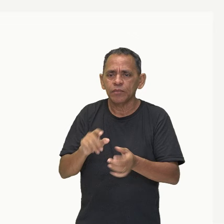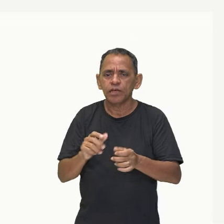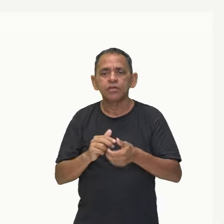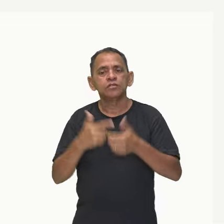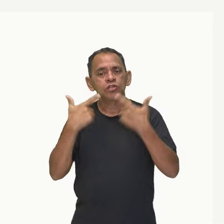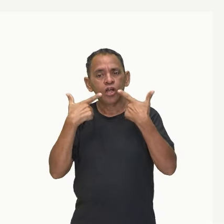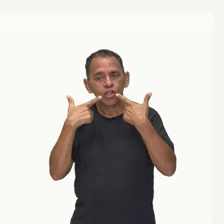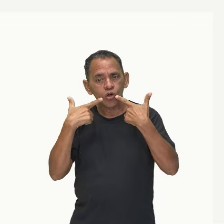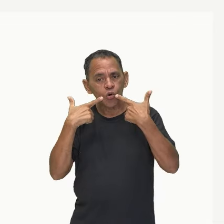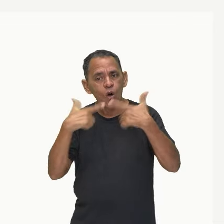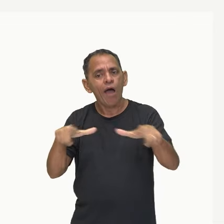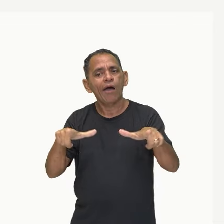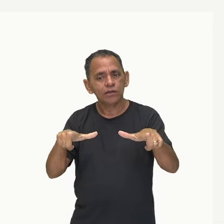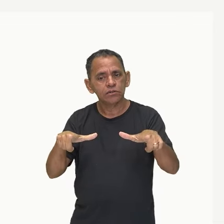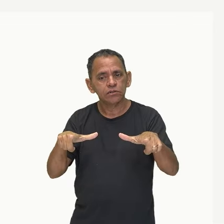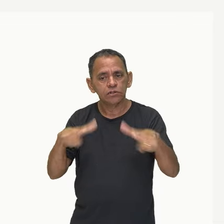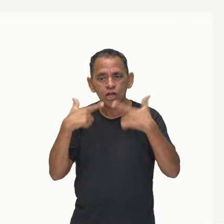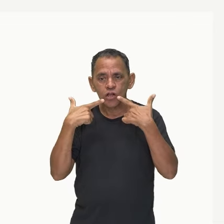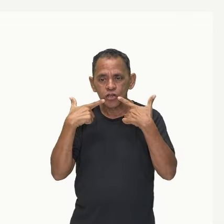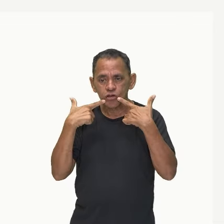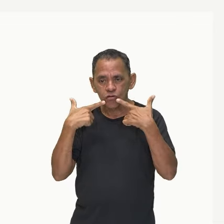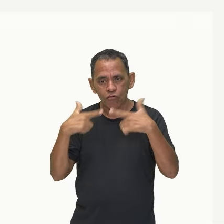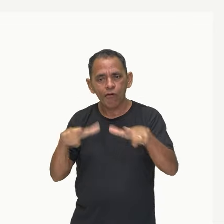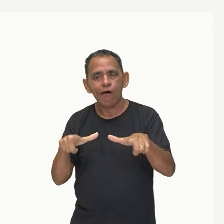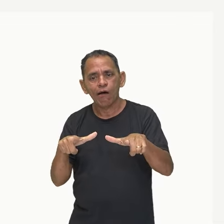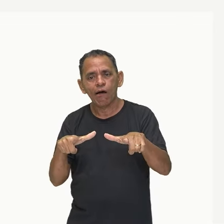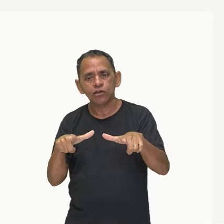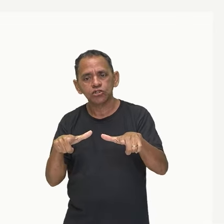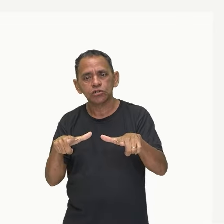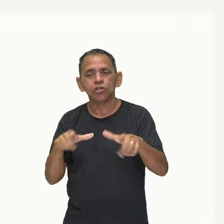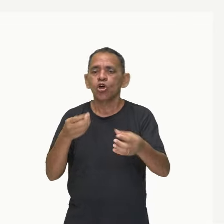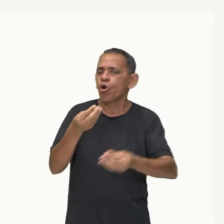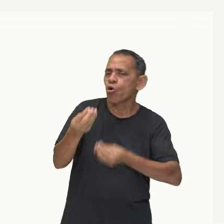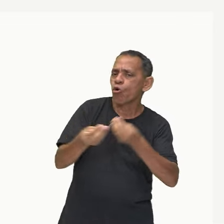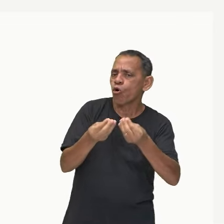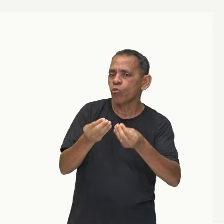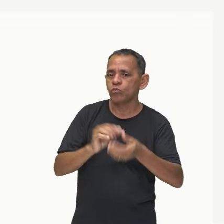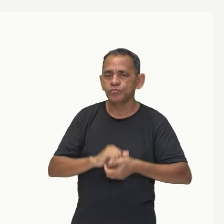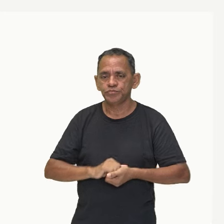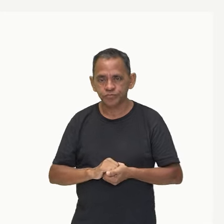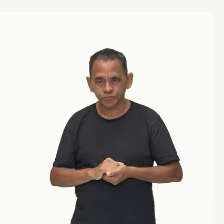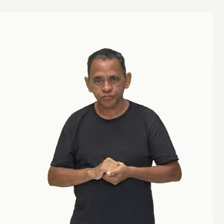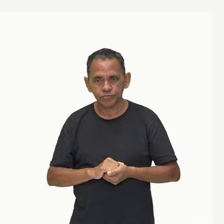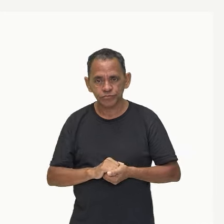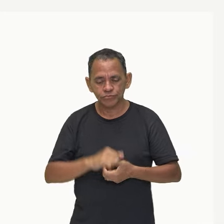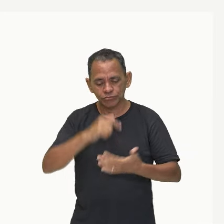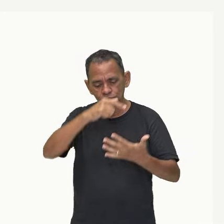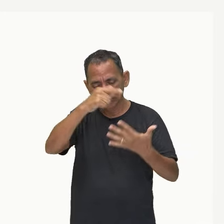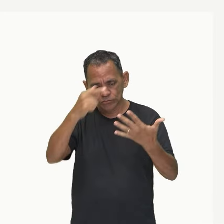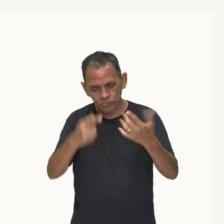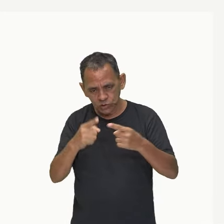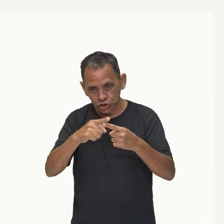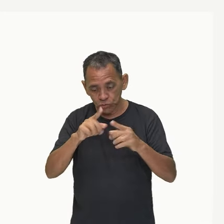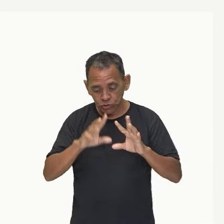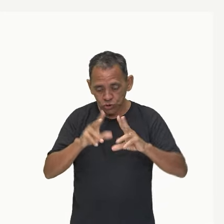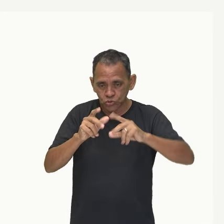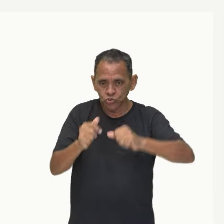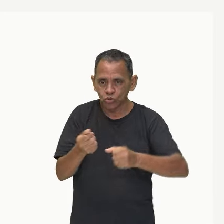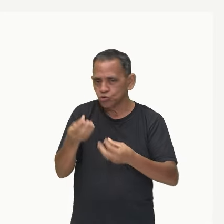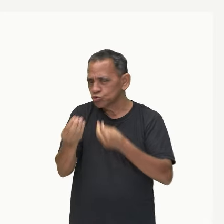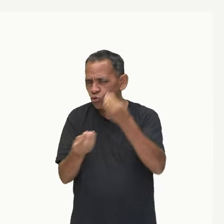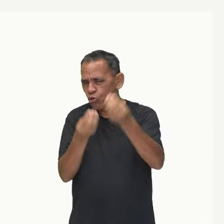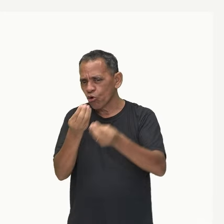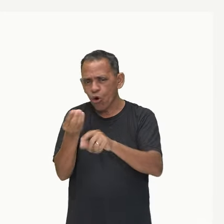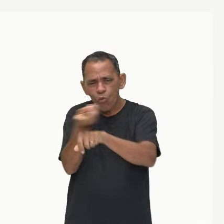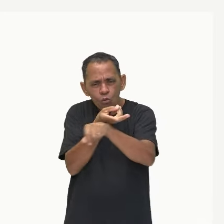né? Ou mesmo da preservação do meio ambiente, todas as formas de buscar, né,